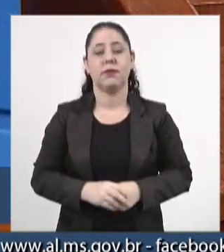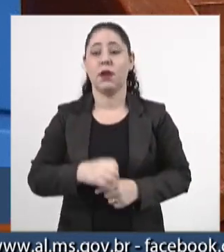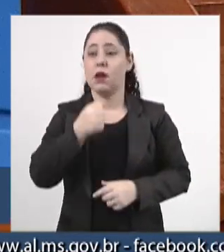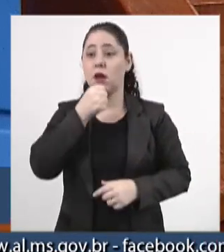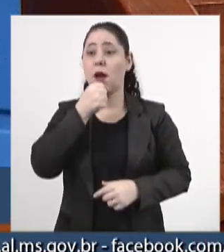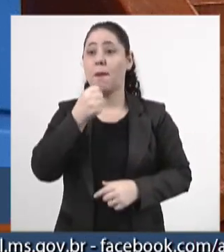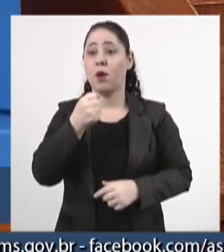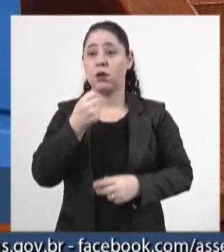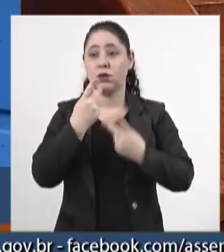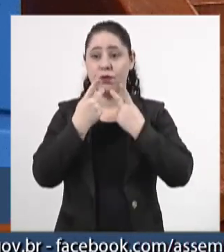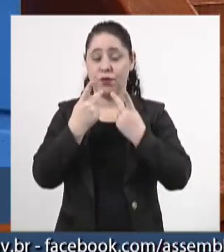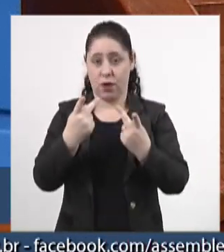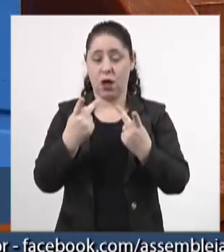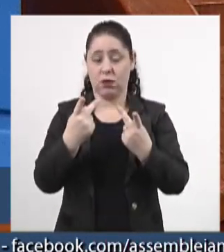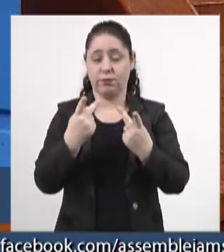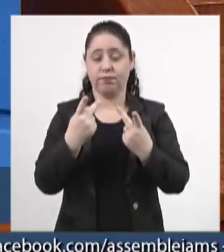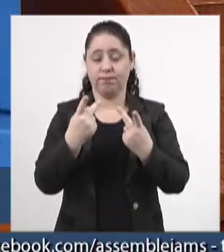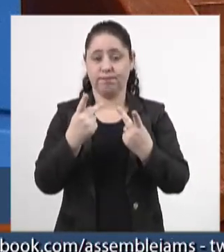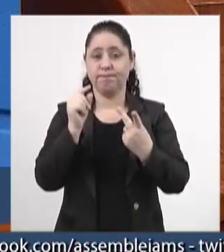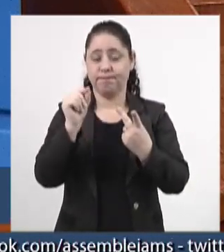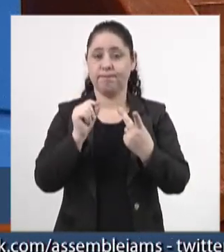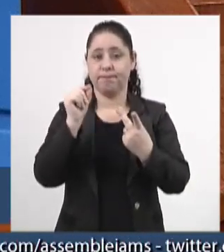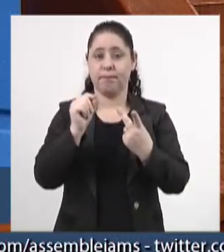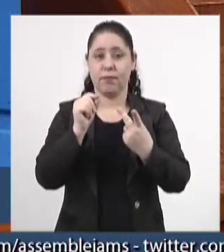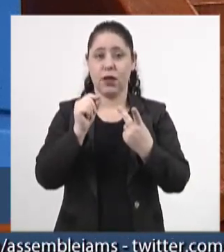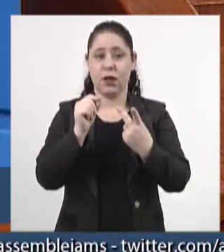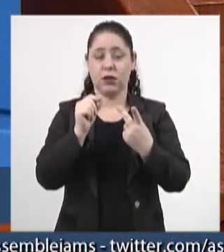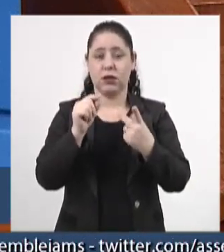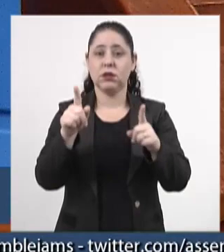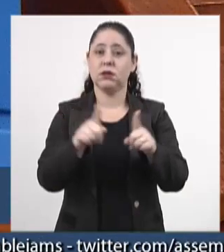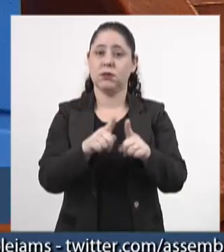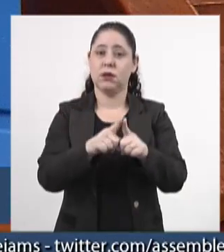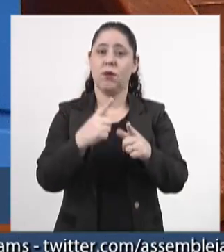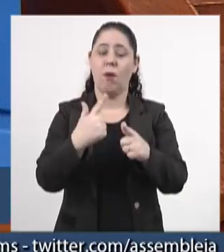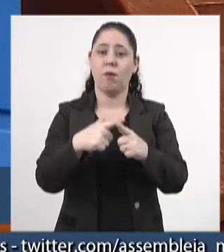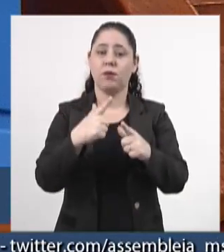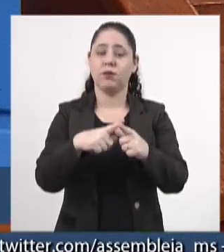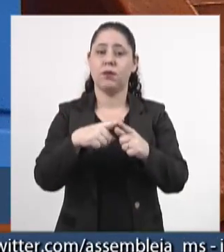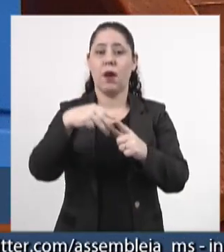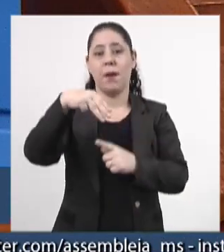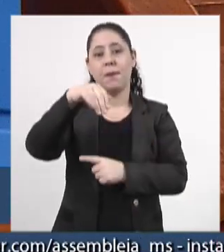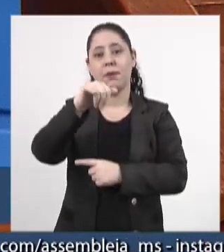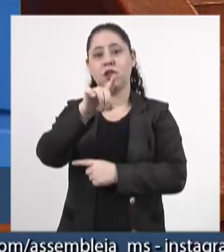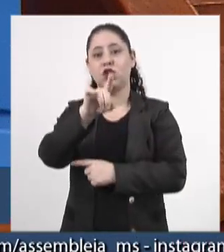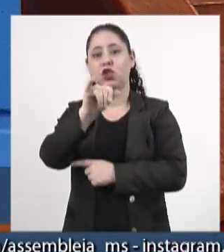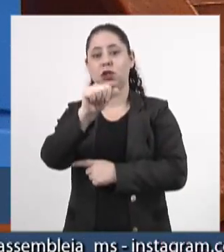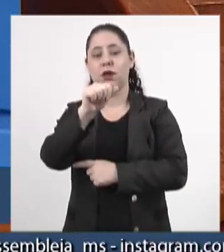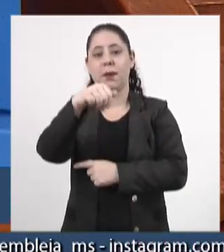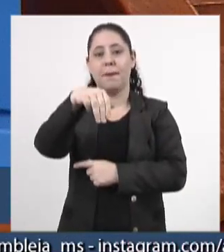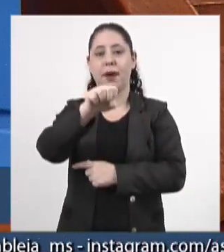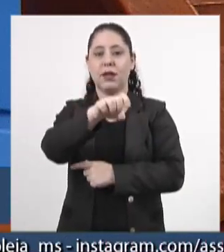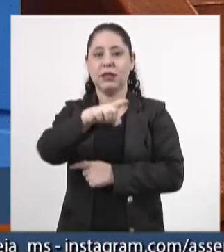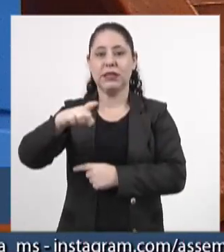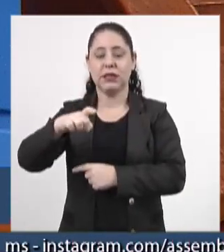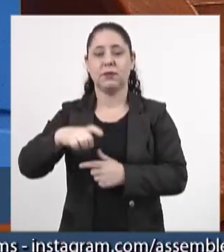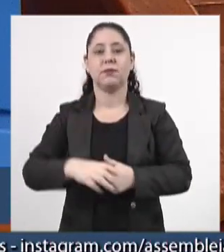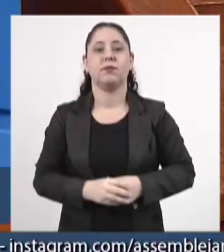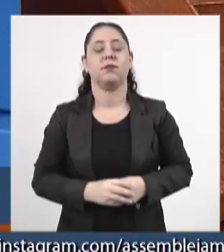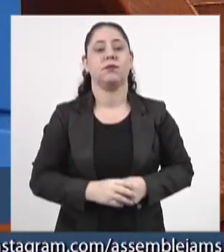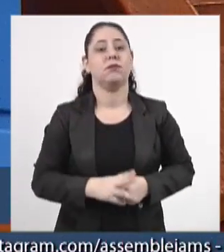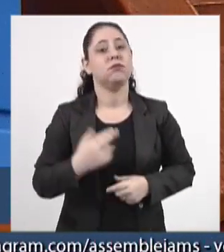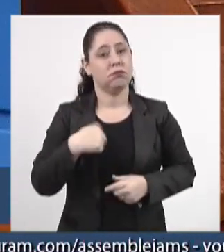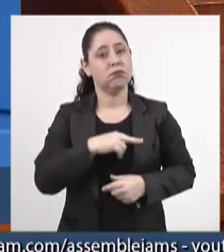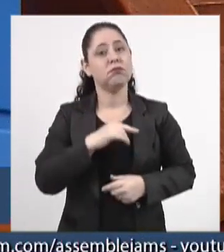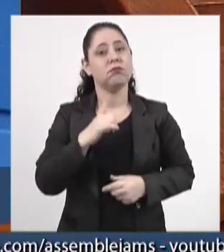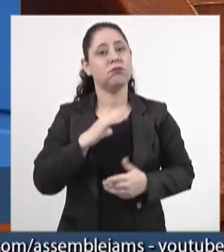reportagens tratam desse caso, foram divulgadas principalmente pelo site Mídia Max, e